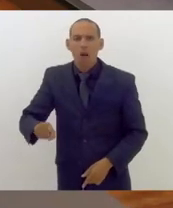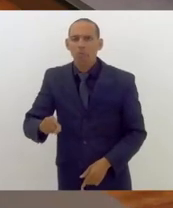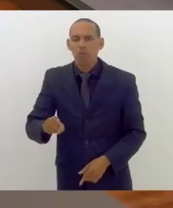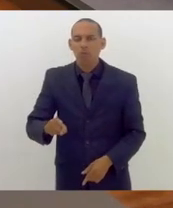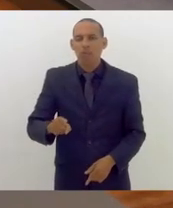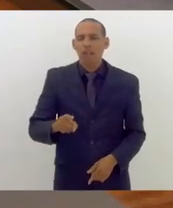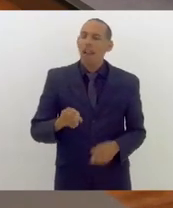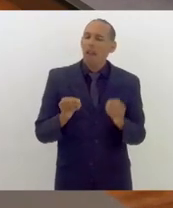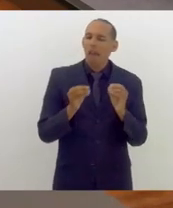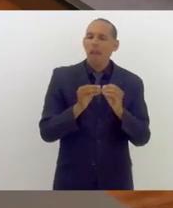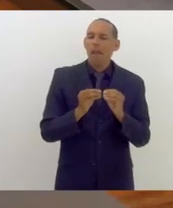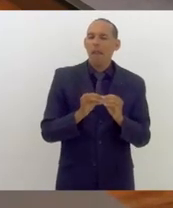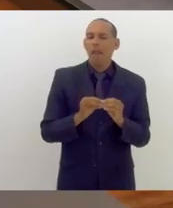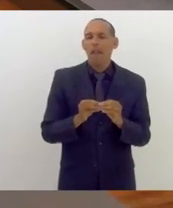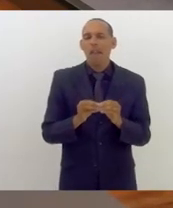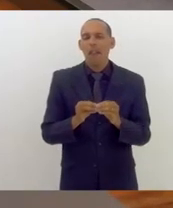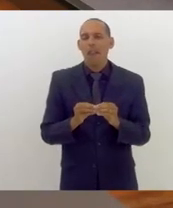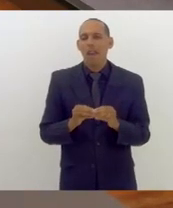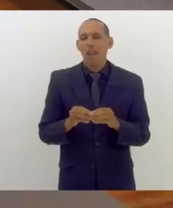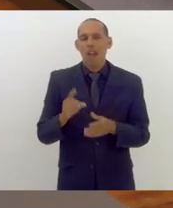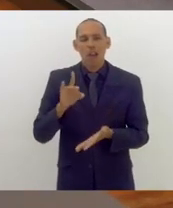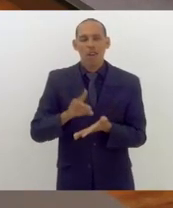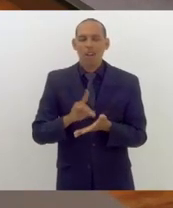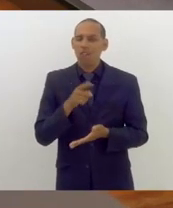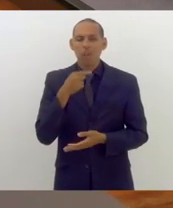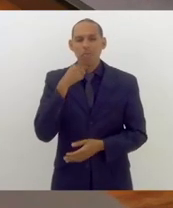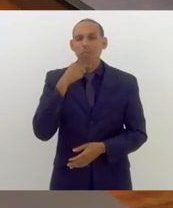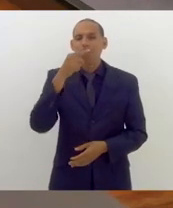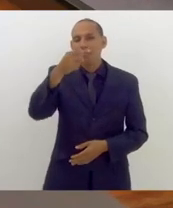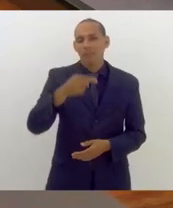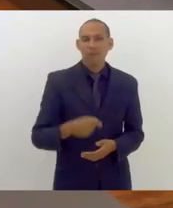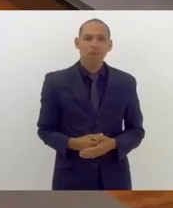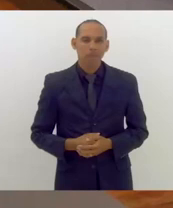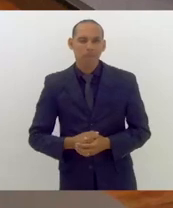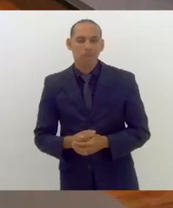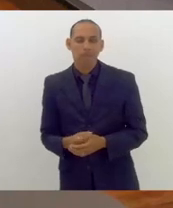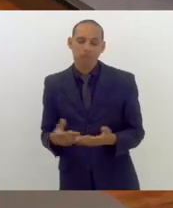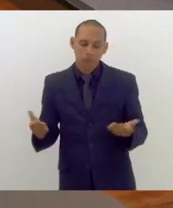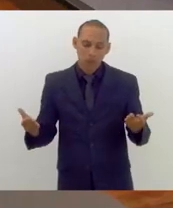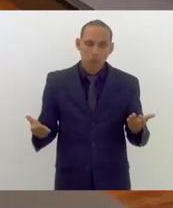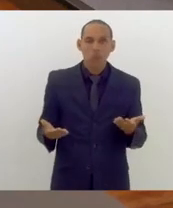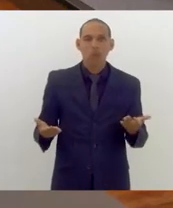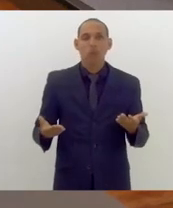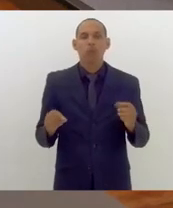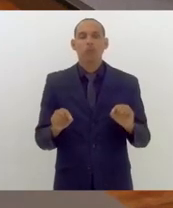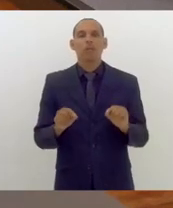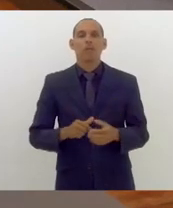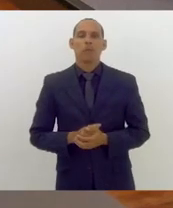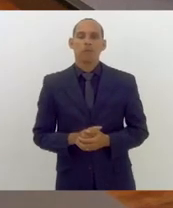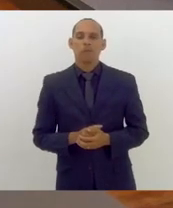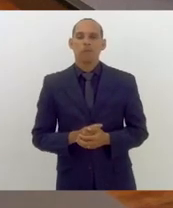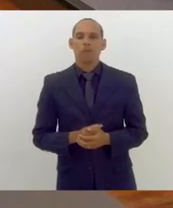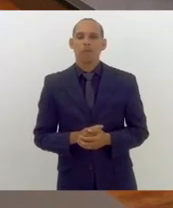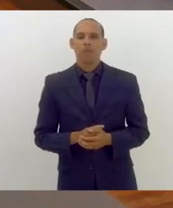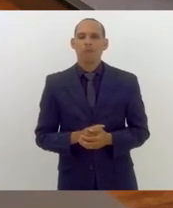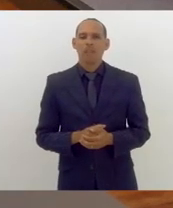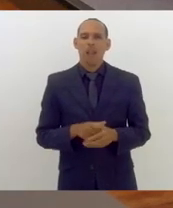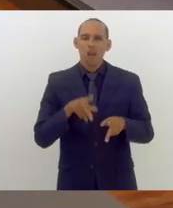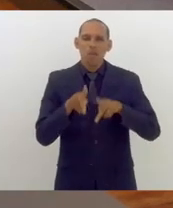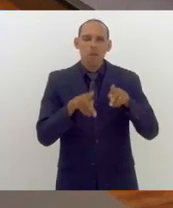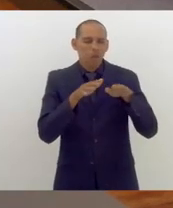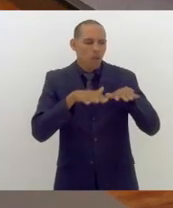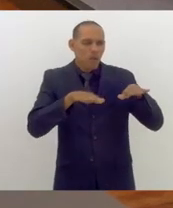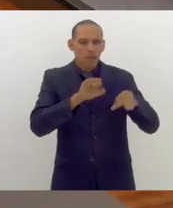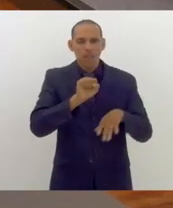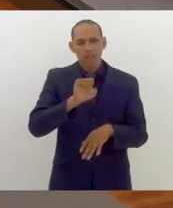oficialmente naquela região e nós não conseguimos Então hoje existe né um a população de